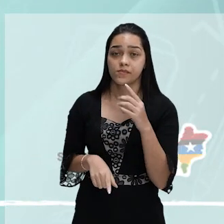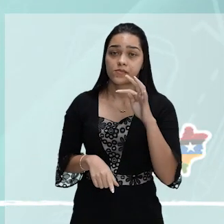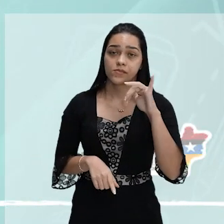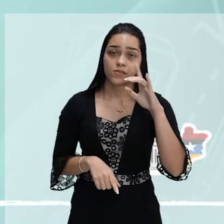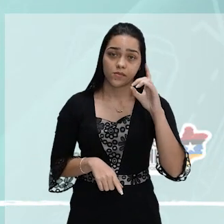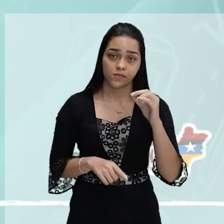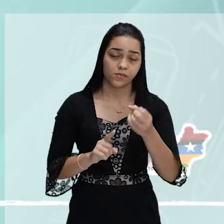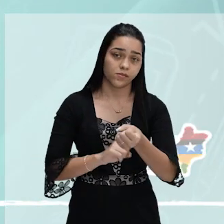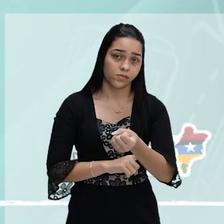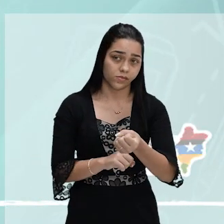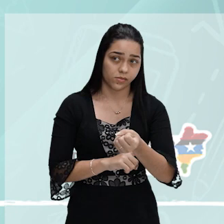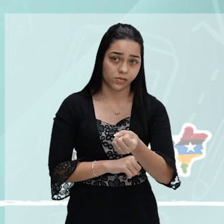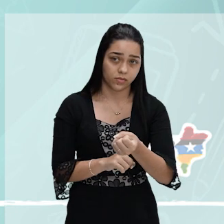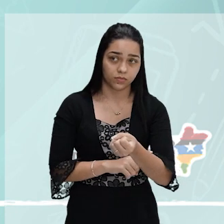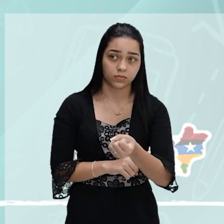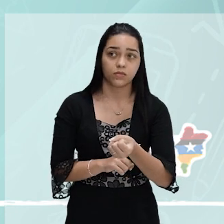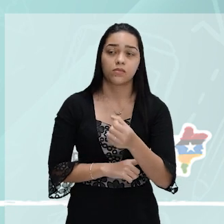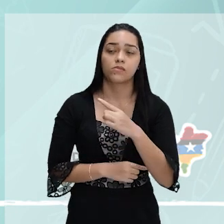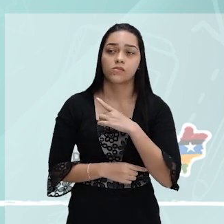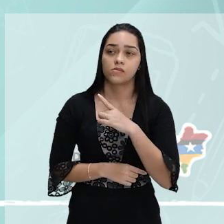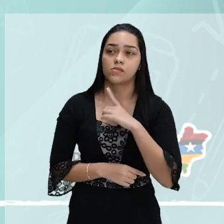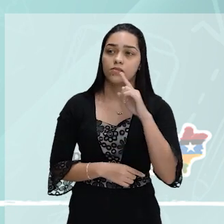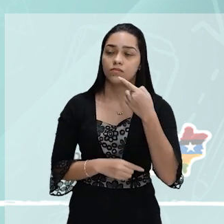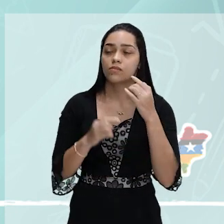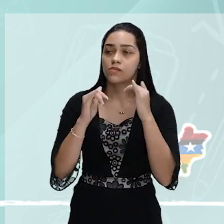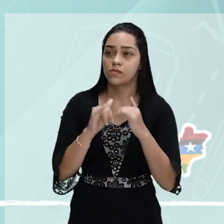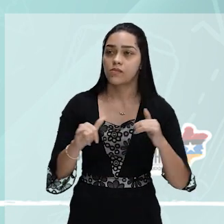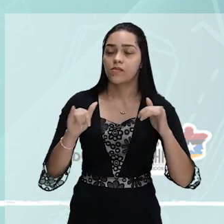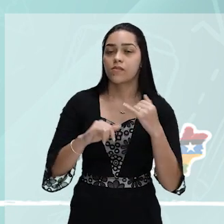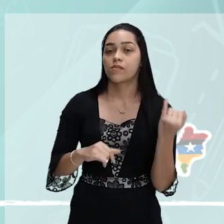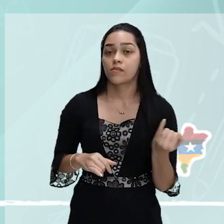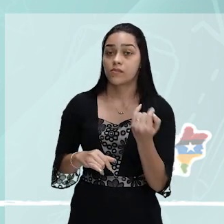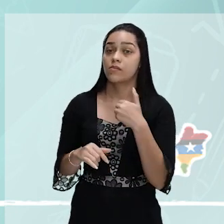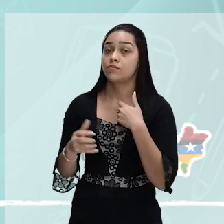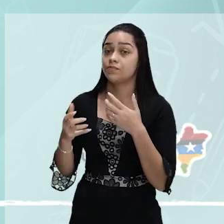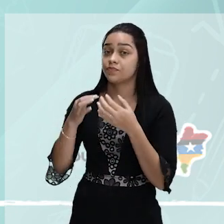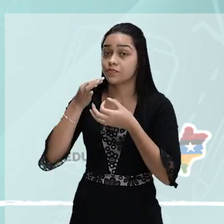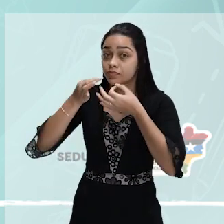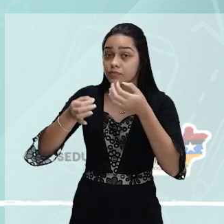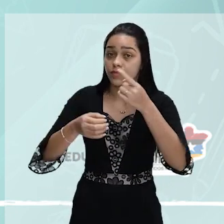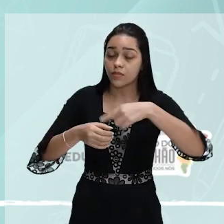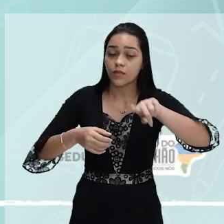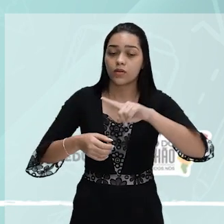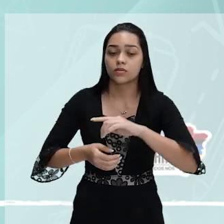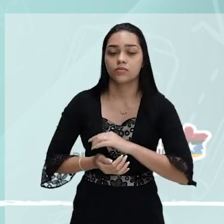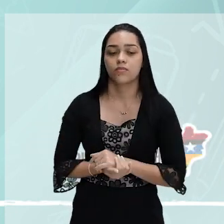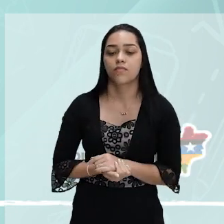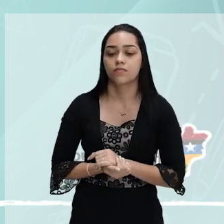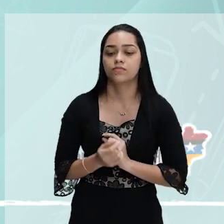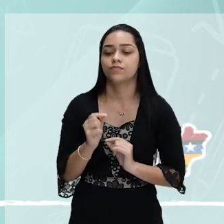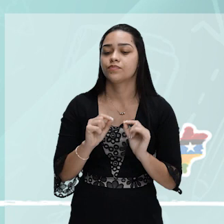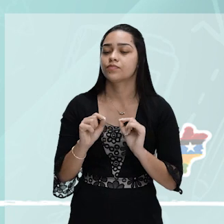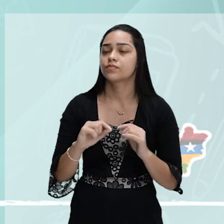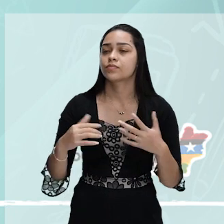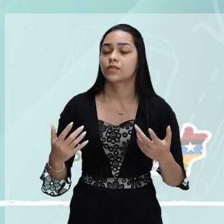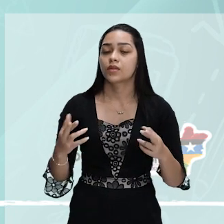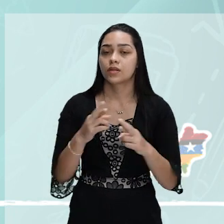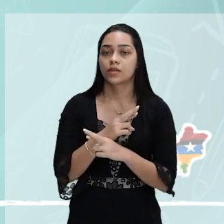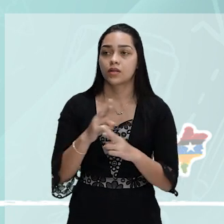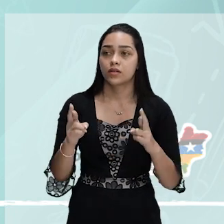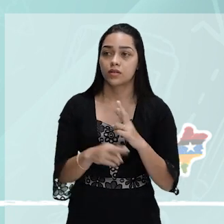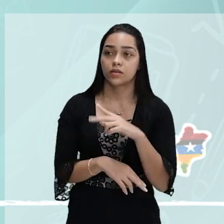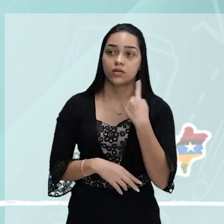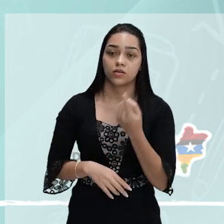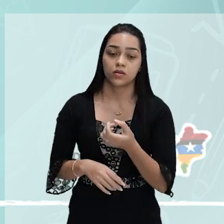tecido nervoso, tem uma outra informação importante que eu gostaria de comentar com vocês, né, que é com relação